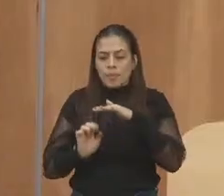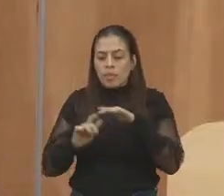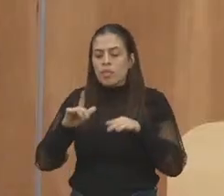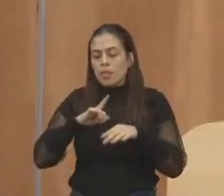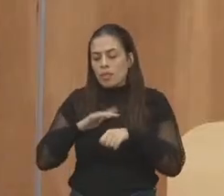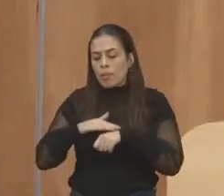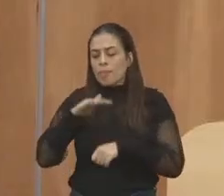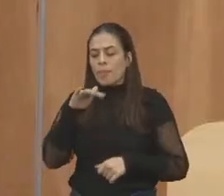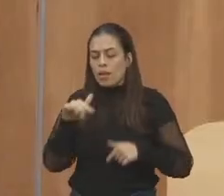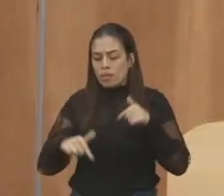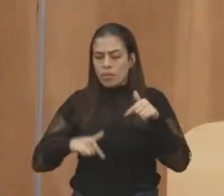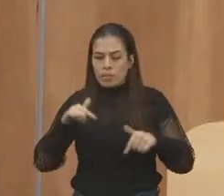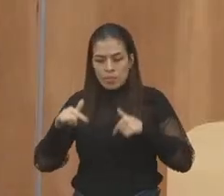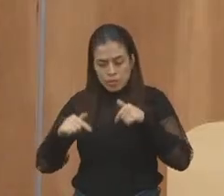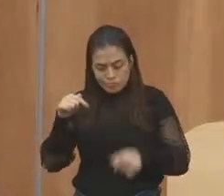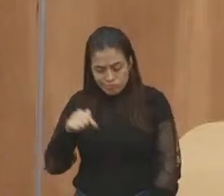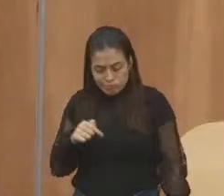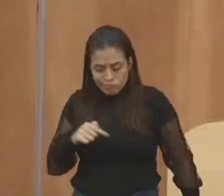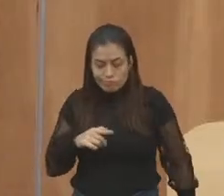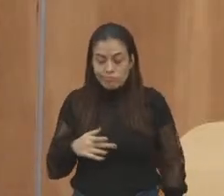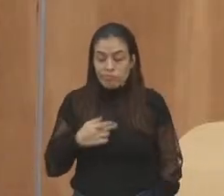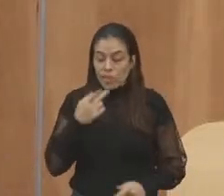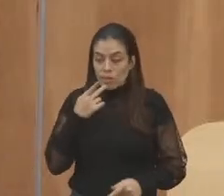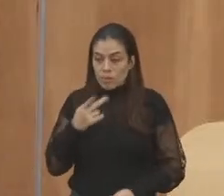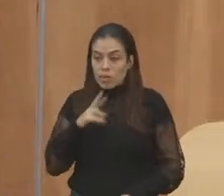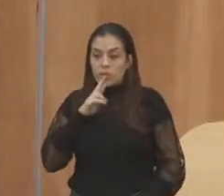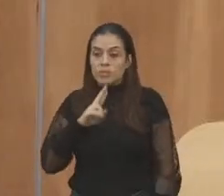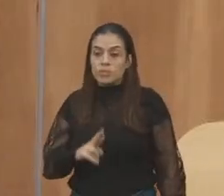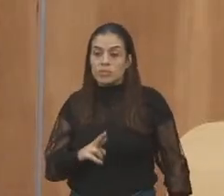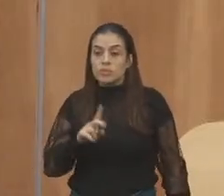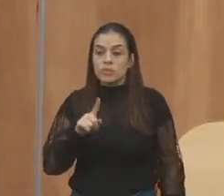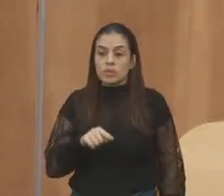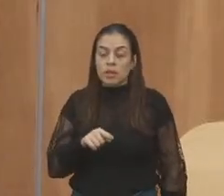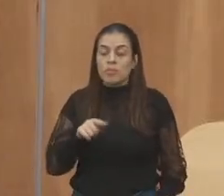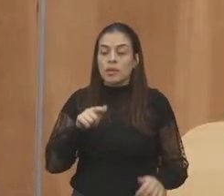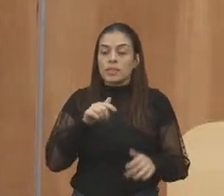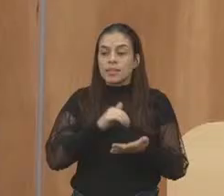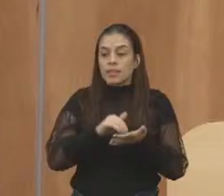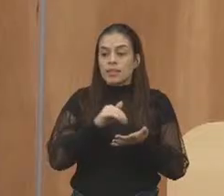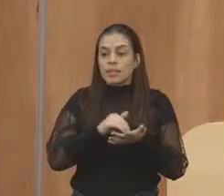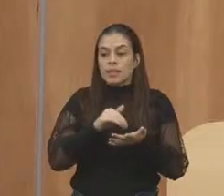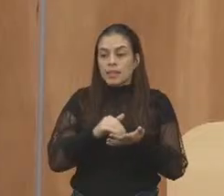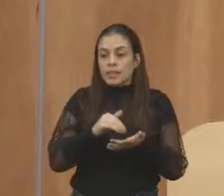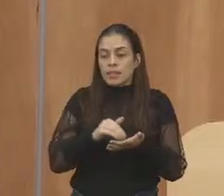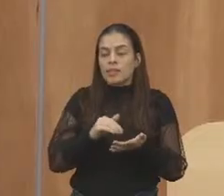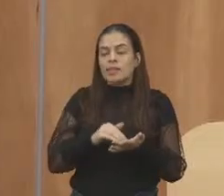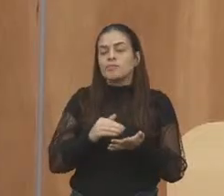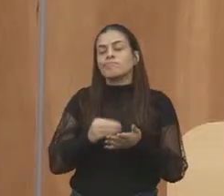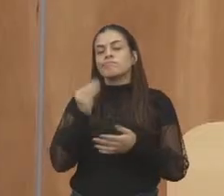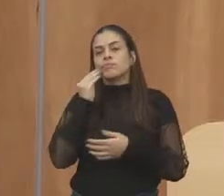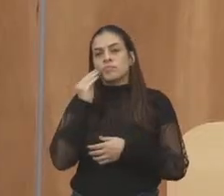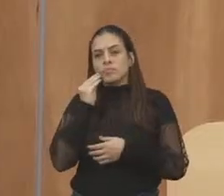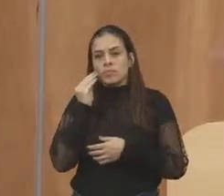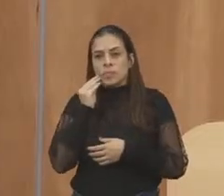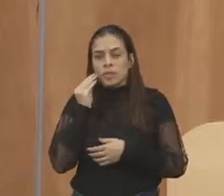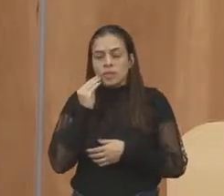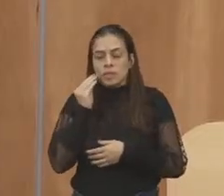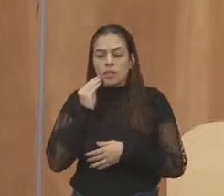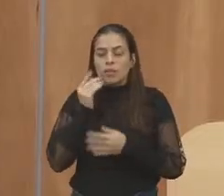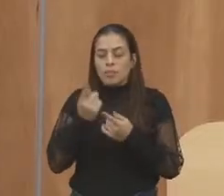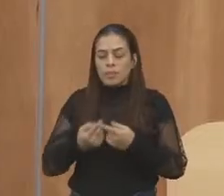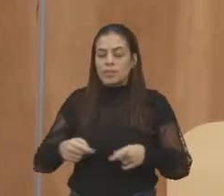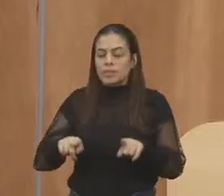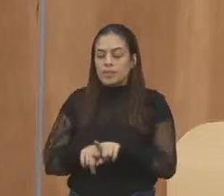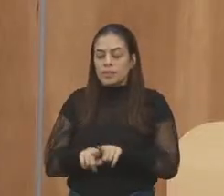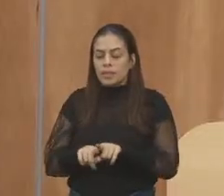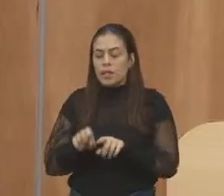conforme respondi para o vereador Gabriel, é uma secretaria que estamos fomentando parcerias com o Sistema S e com demais